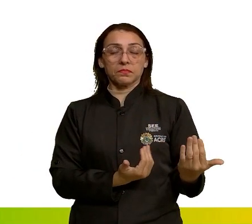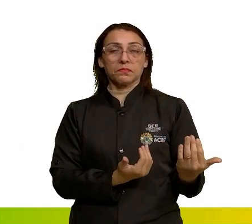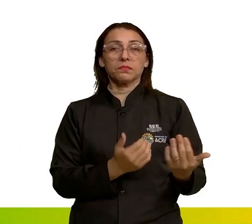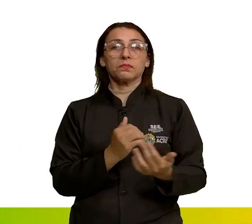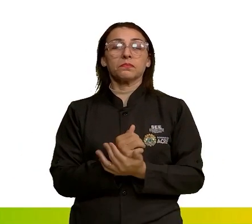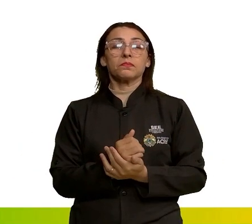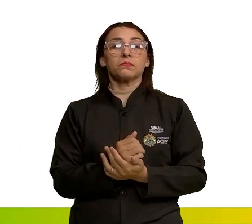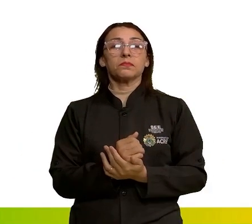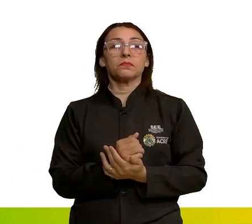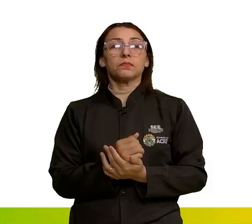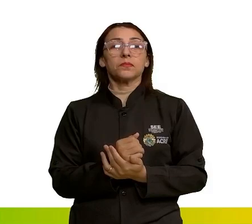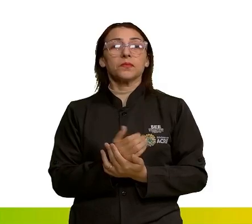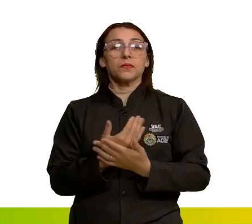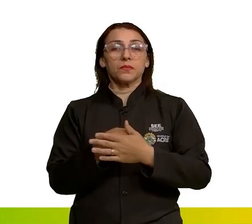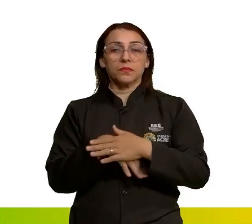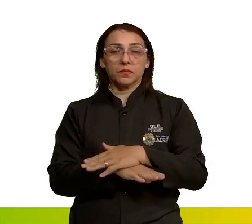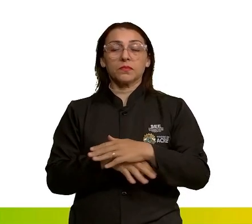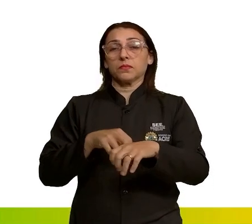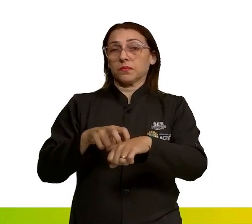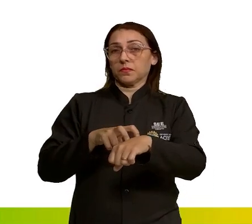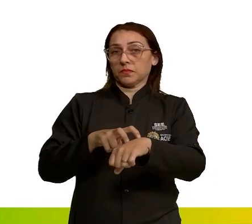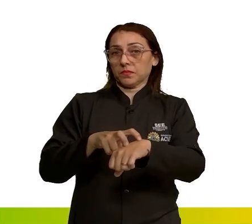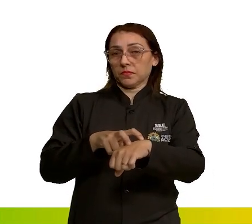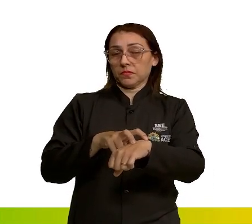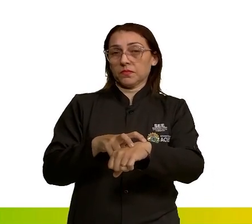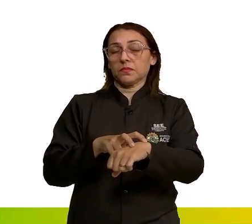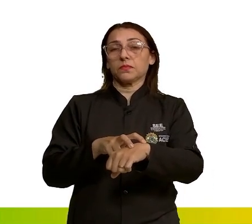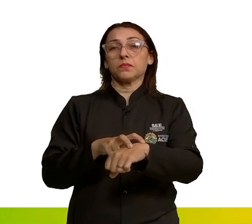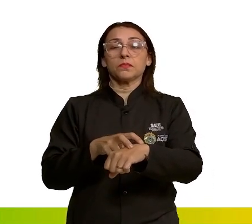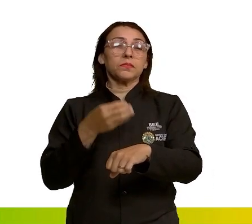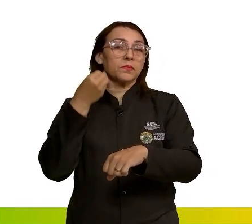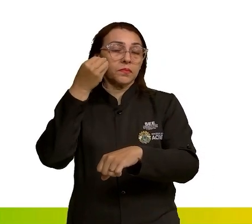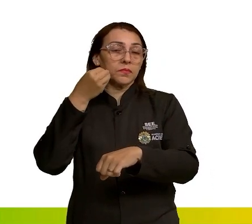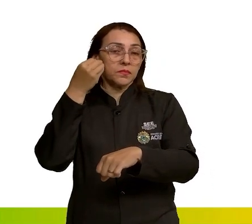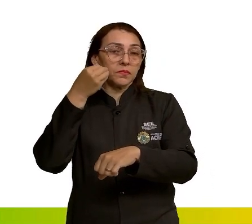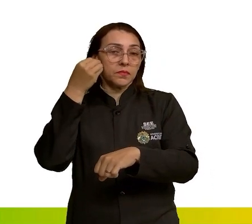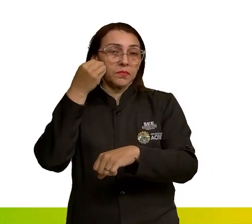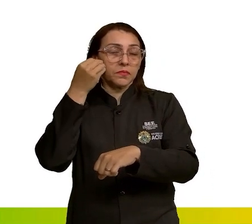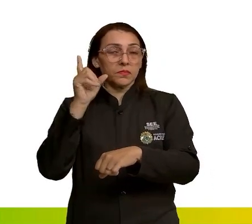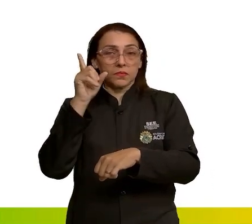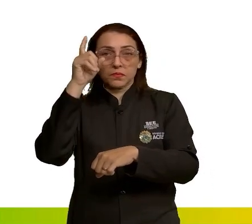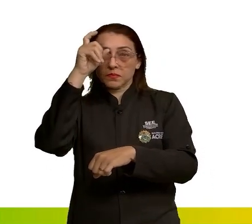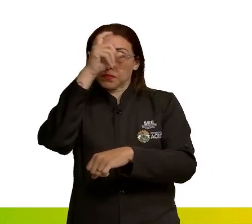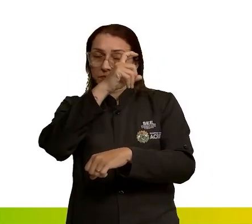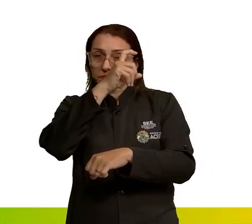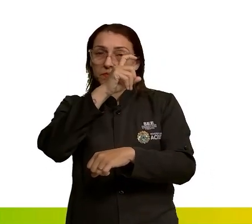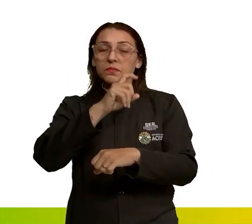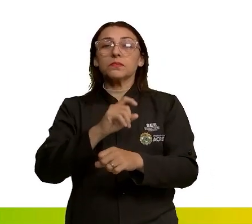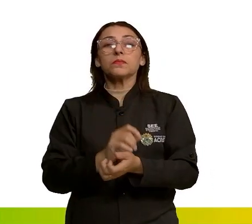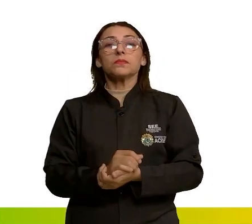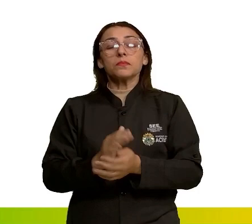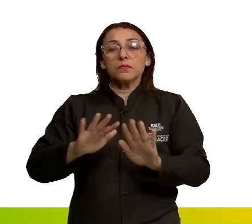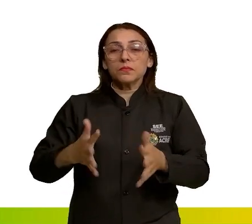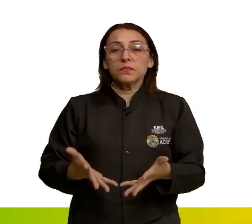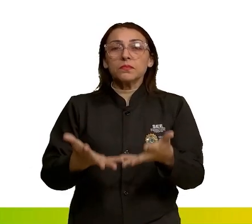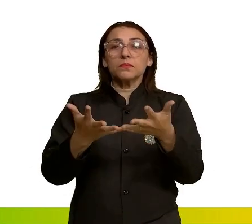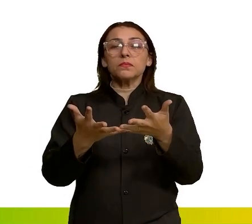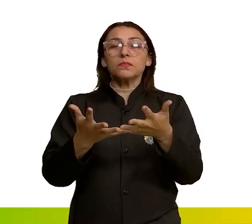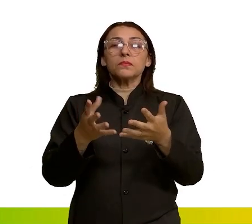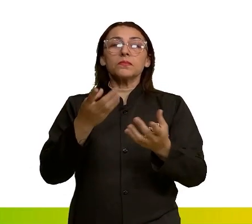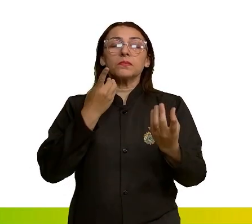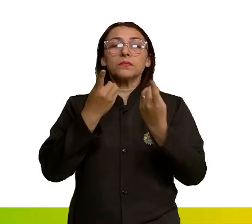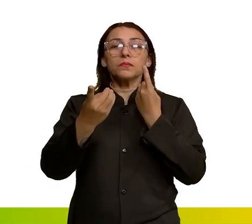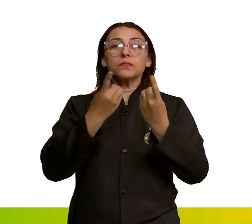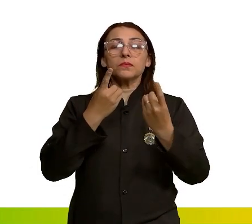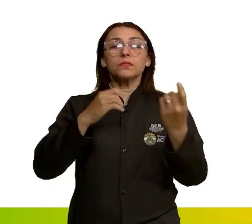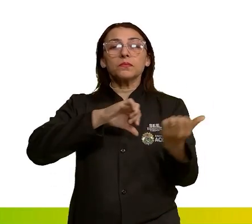sobre seus hábitos online, suas experiências e dificuldades, incentivando o diálogo e